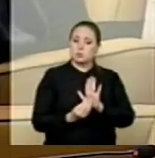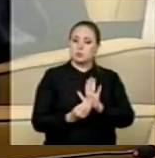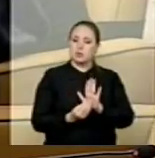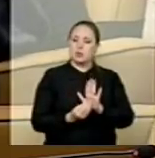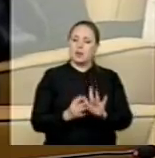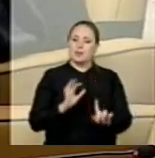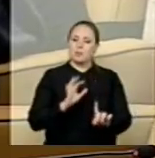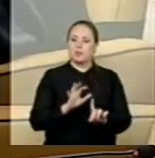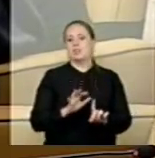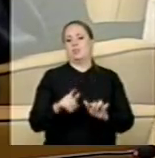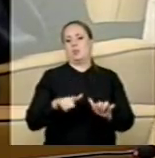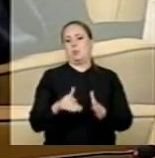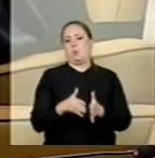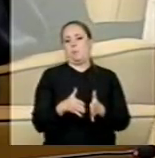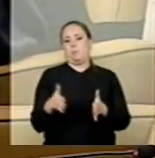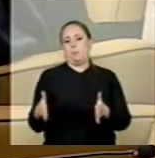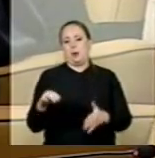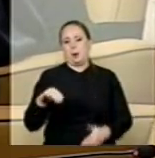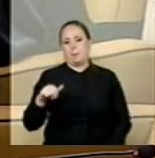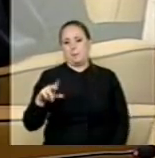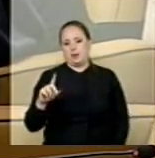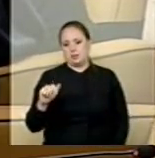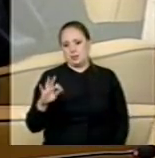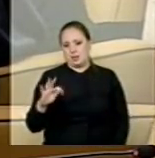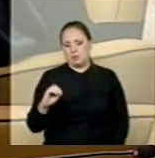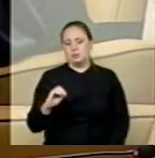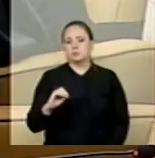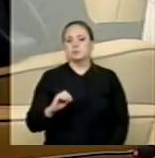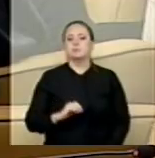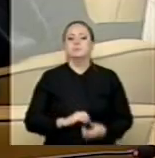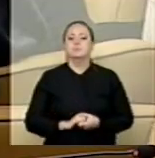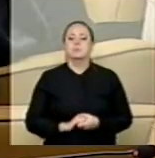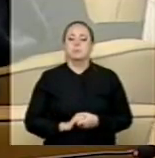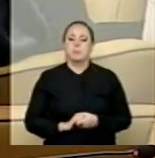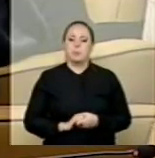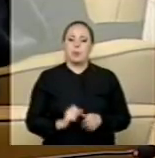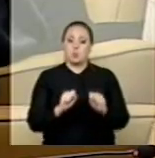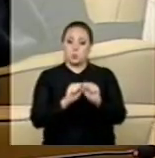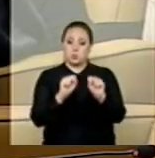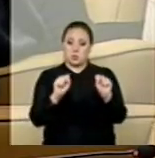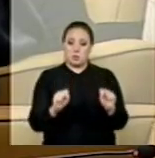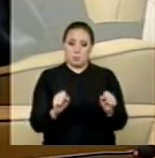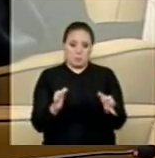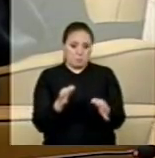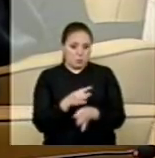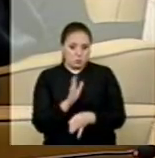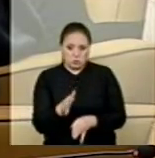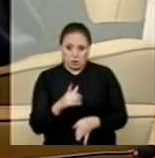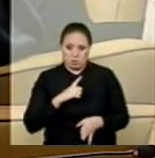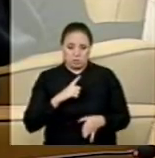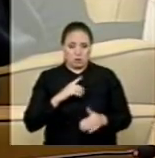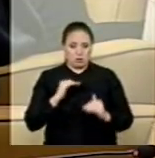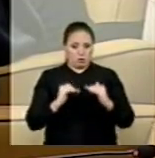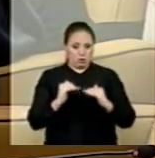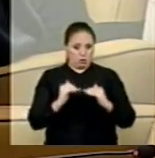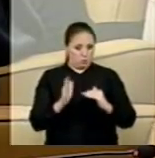exercício do mandato. O sistema é completo e equilibrado, e nele nem